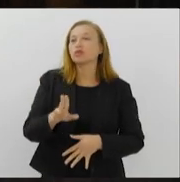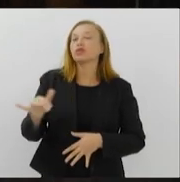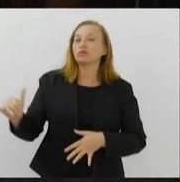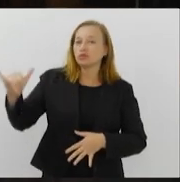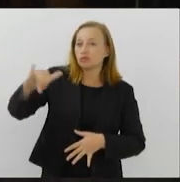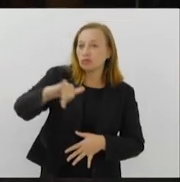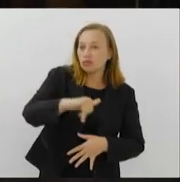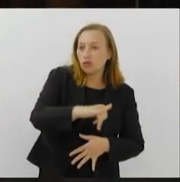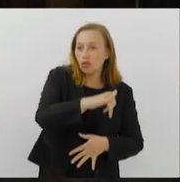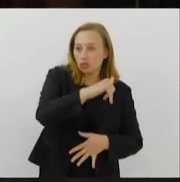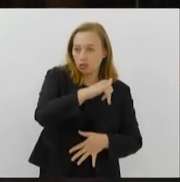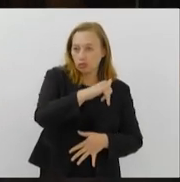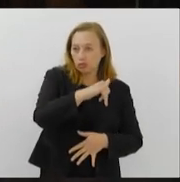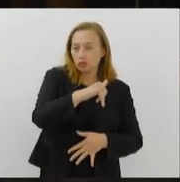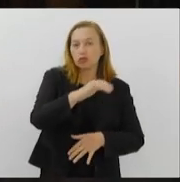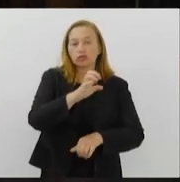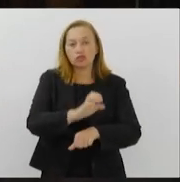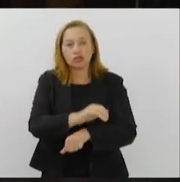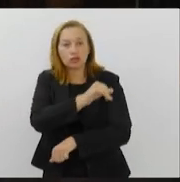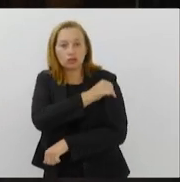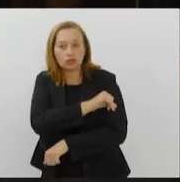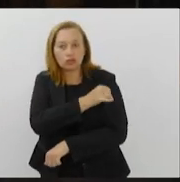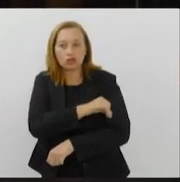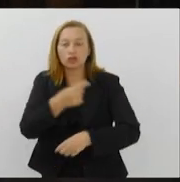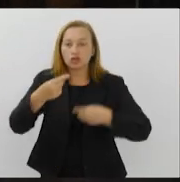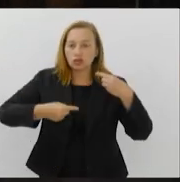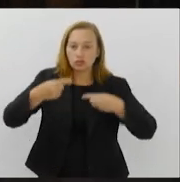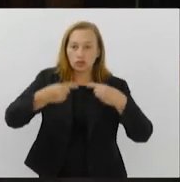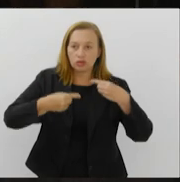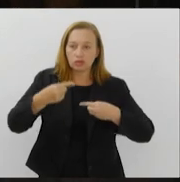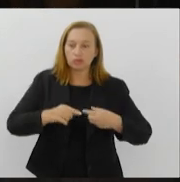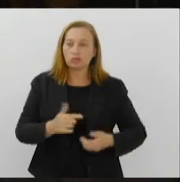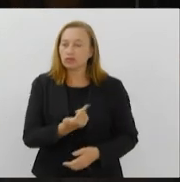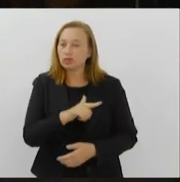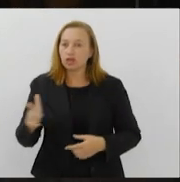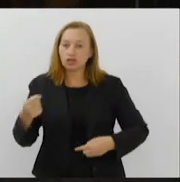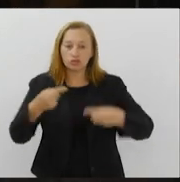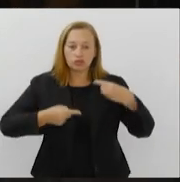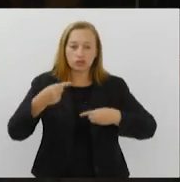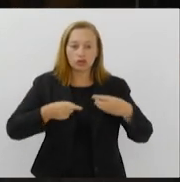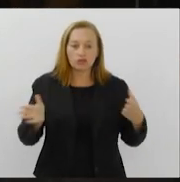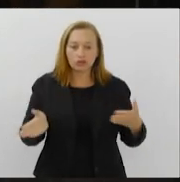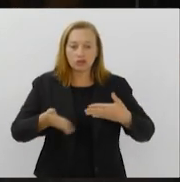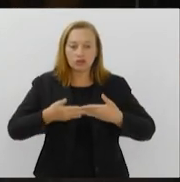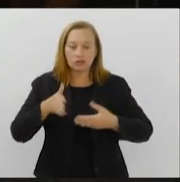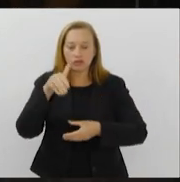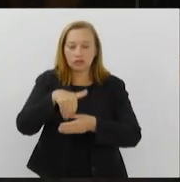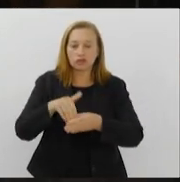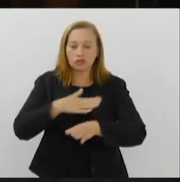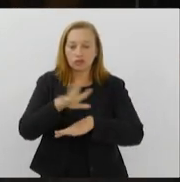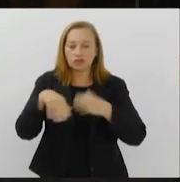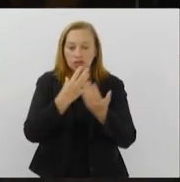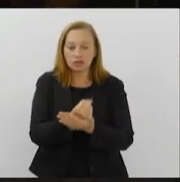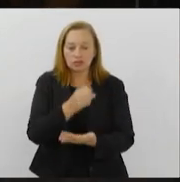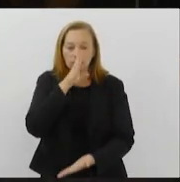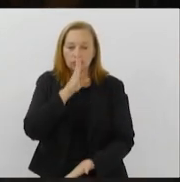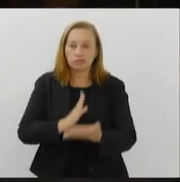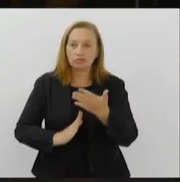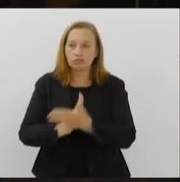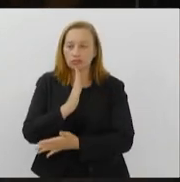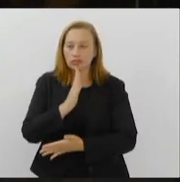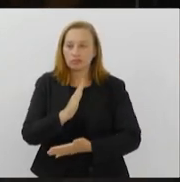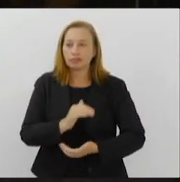voos operados no âmbito do Estado do Rio de Janeiro. Em discussão, não havendo quem queira discutir, encerrada a discussão e votação, os senhores que aprovam, pelo menos como